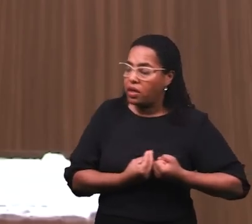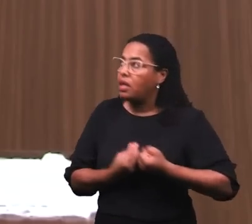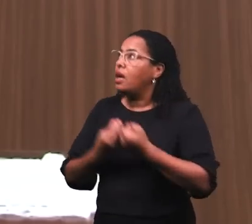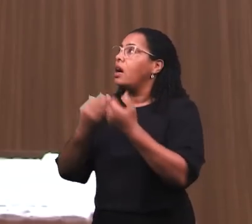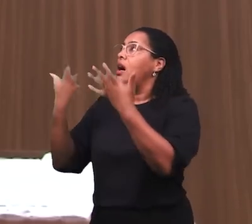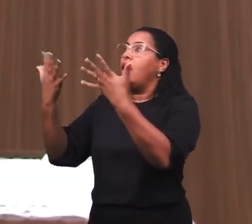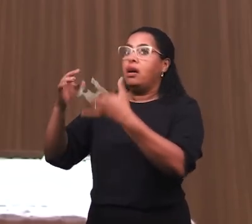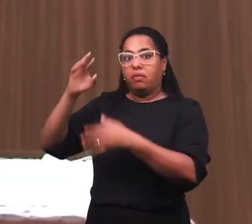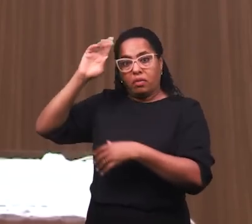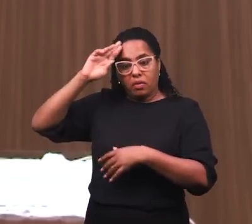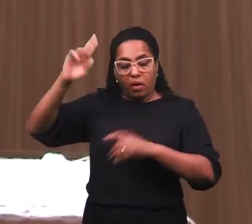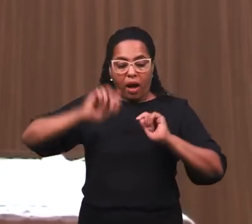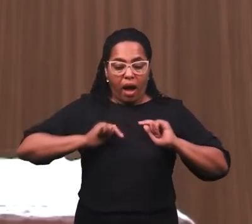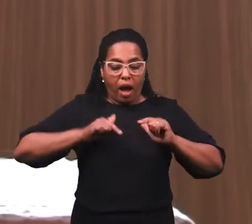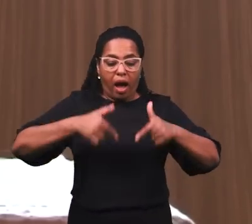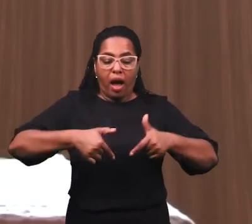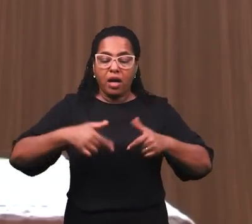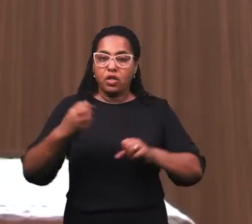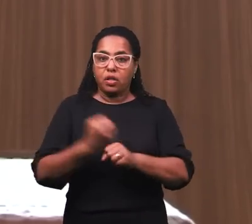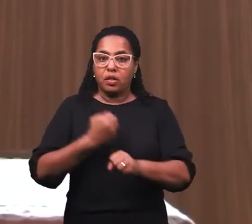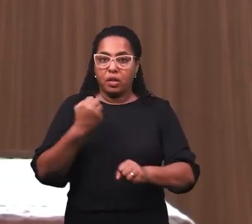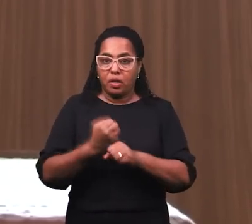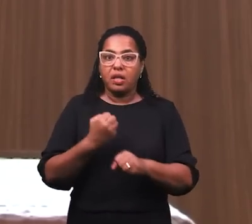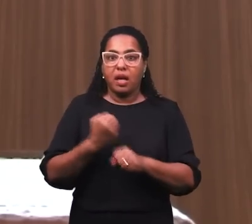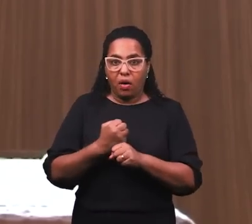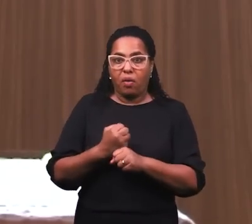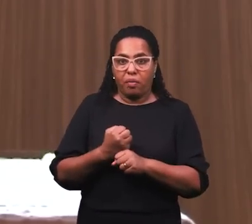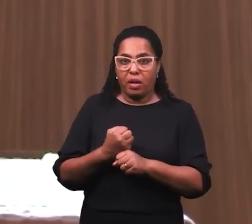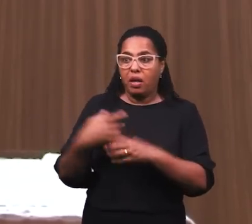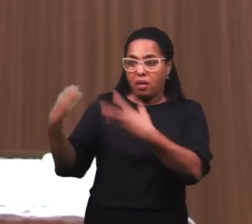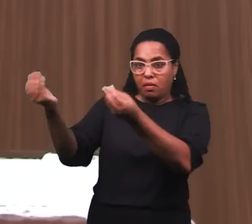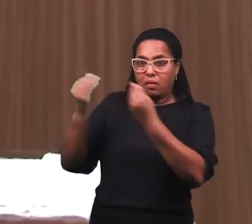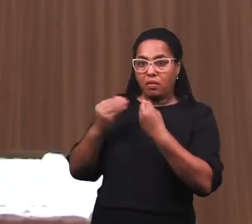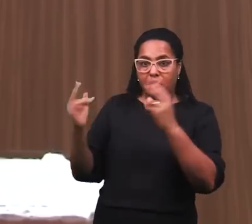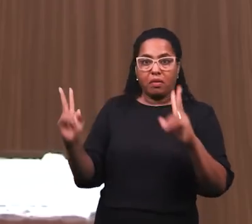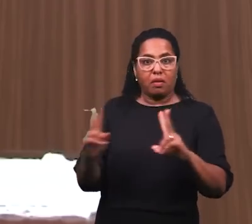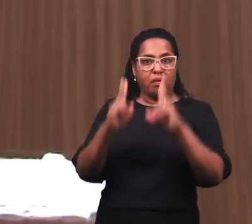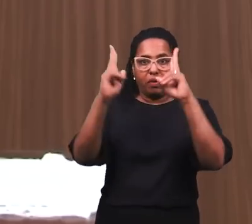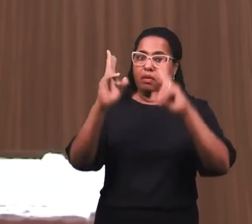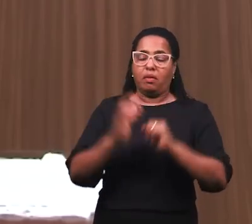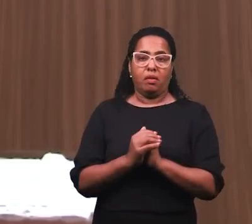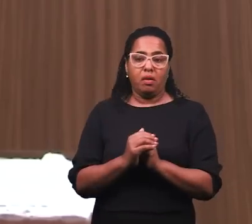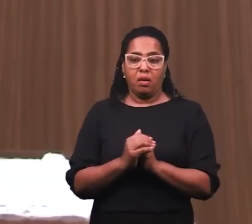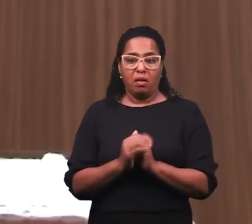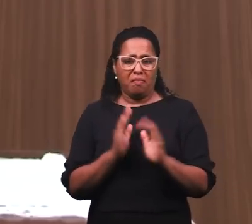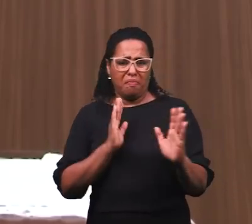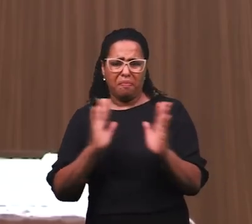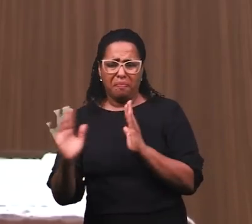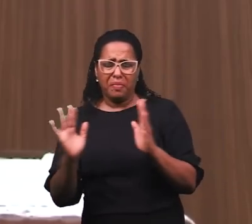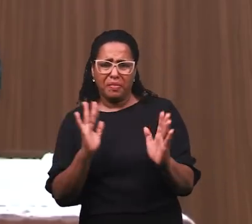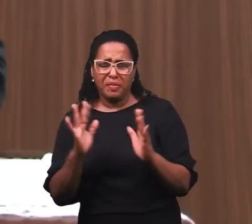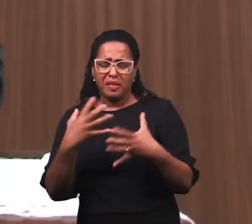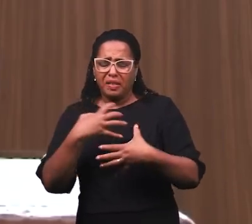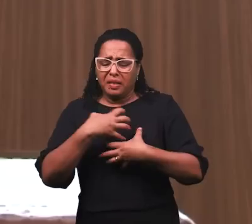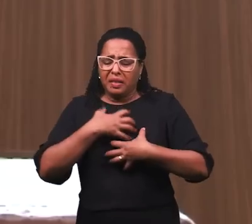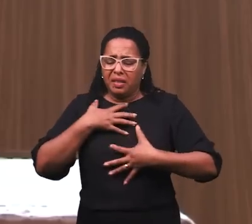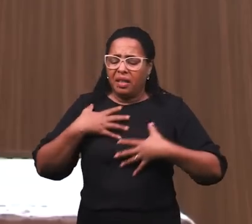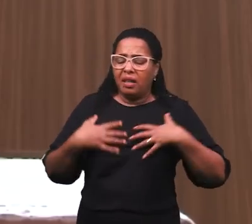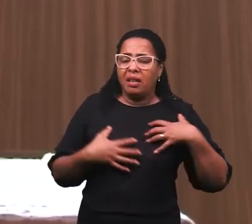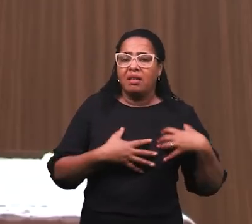realiza a sua obra, porque ele é o garantidor da vitória. É um momento que nos cerca de muitas ansiedades.